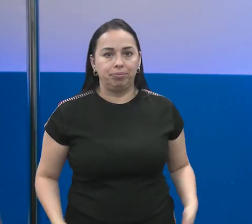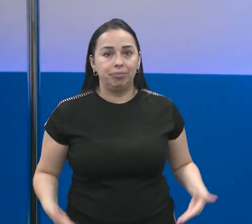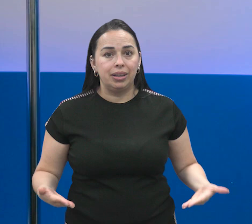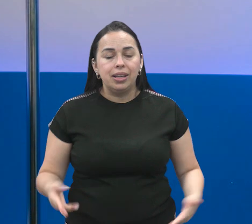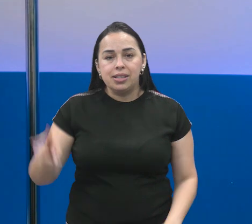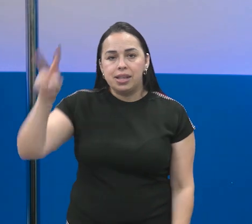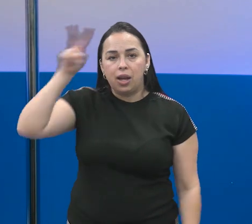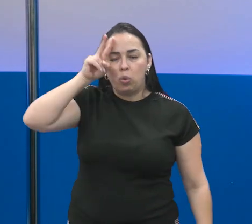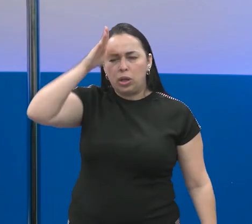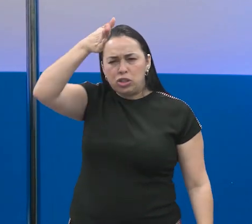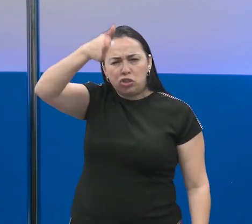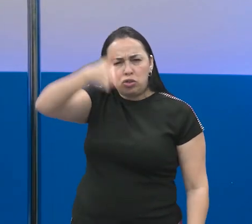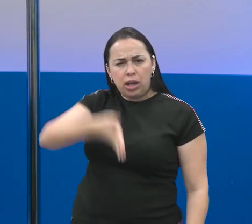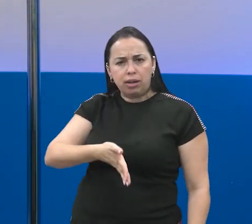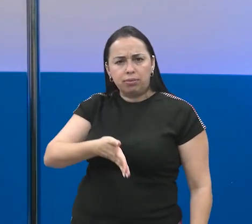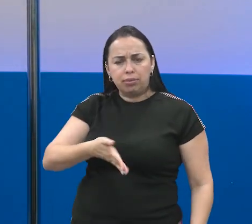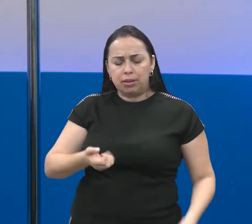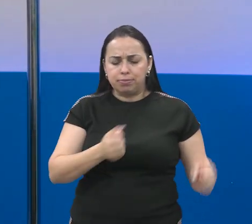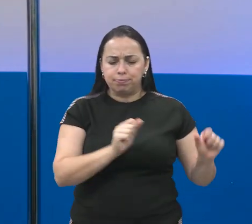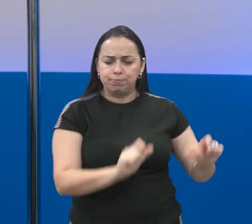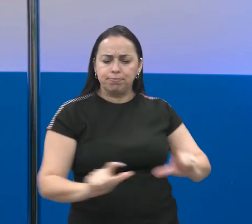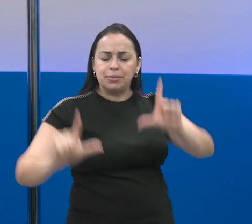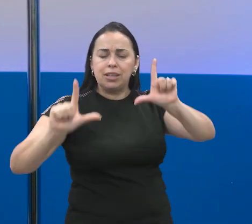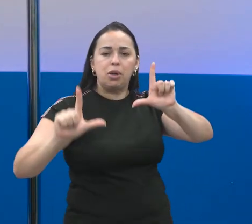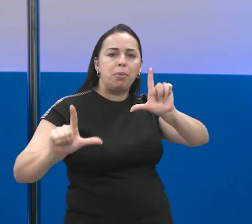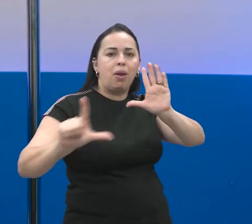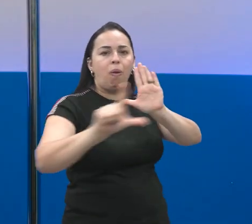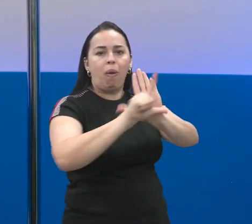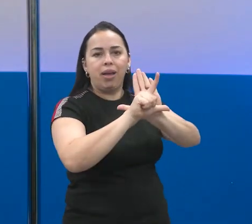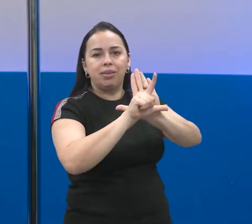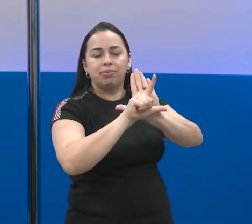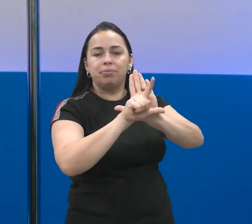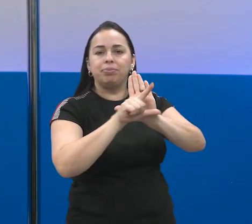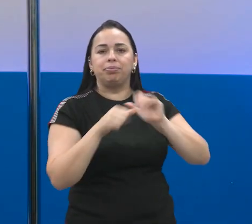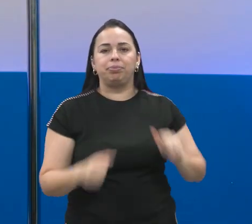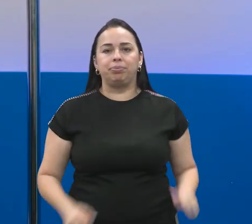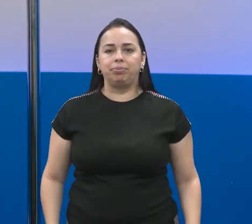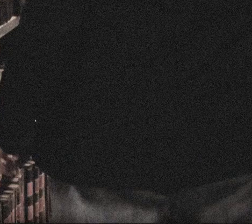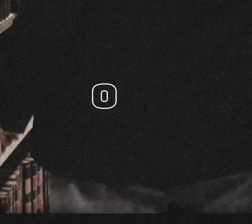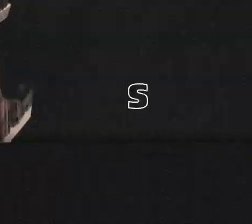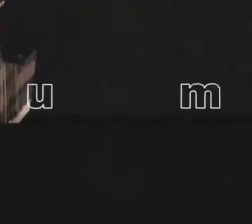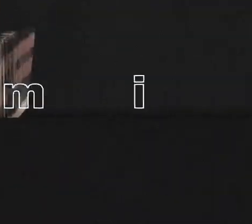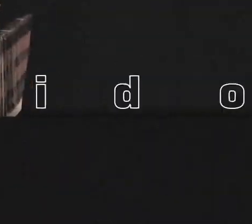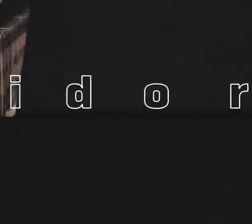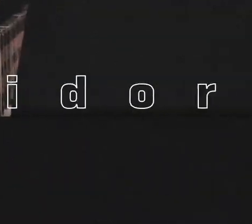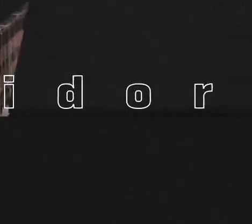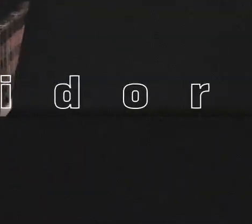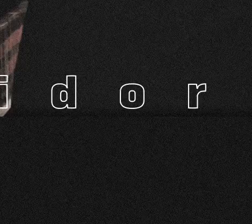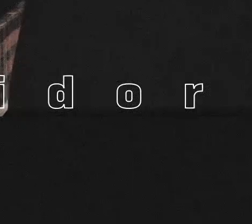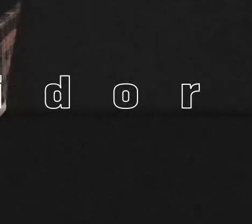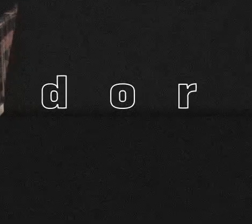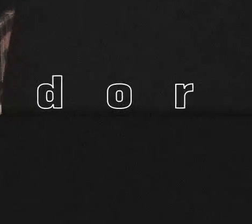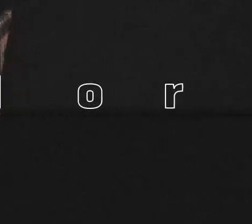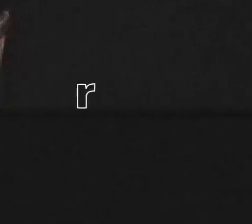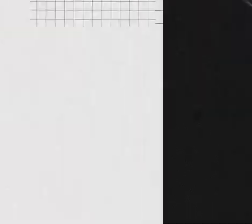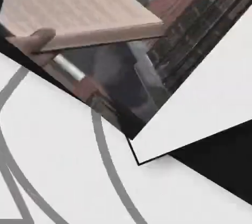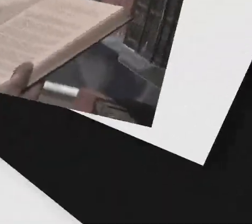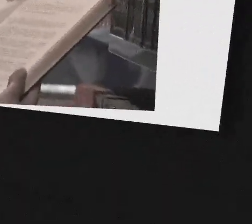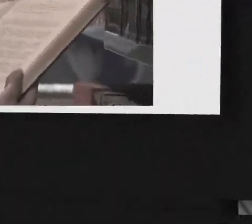acidente. E segunda-feira é dia de falar sobre legislação no quadro Seu Direito.